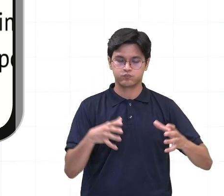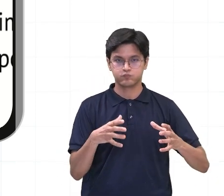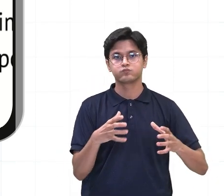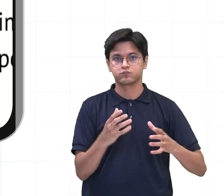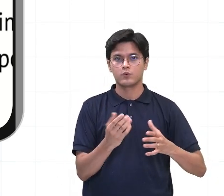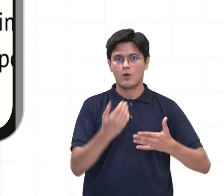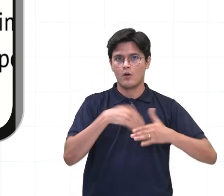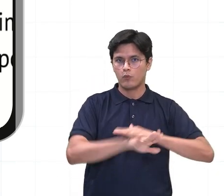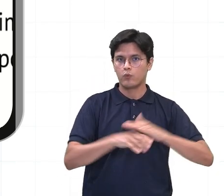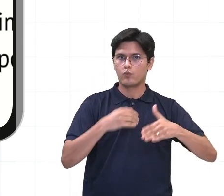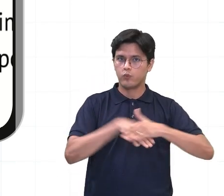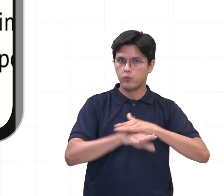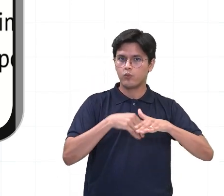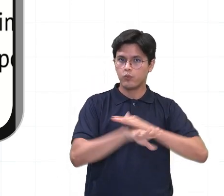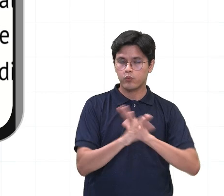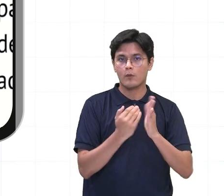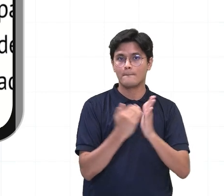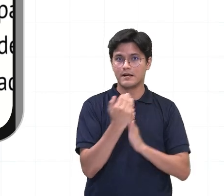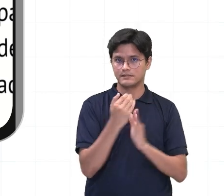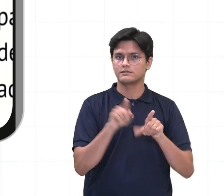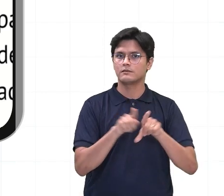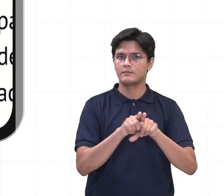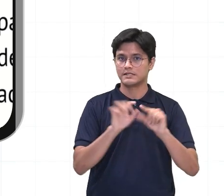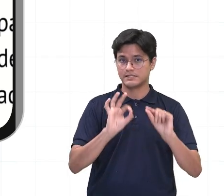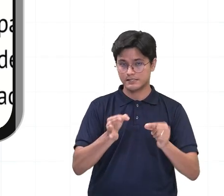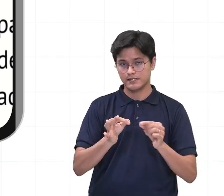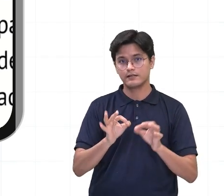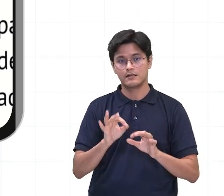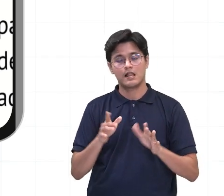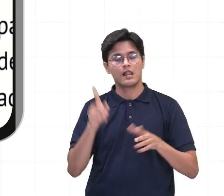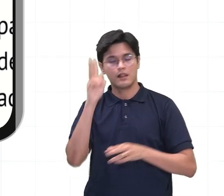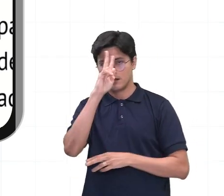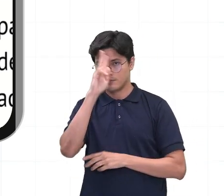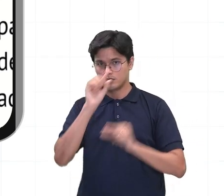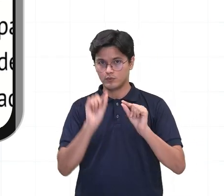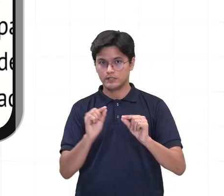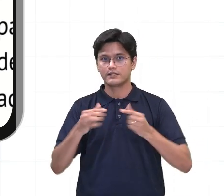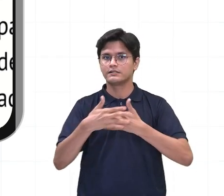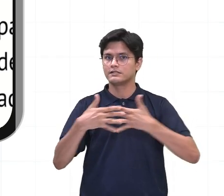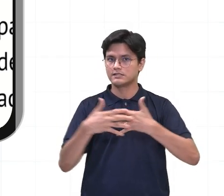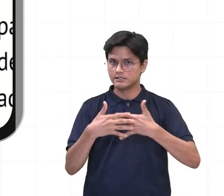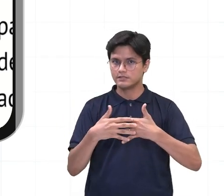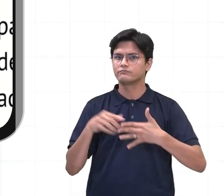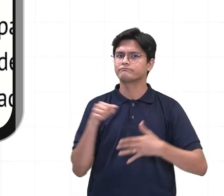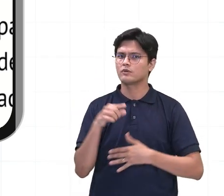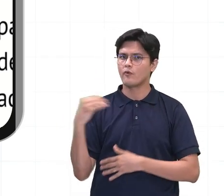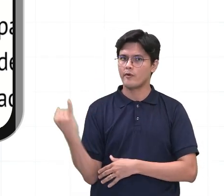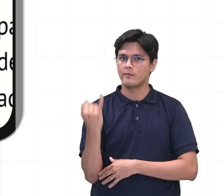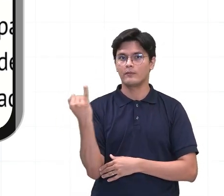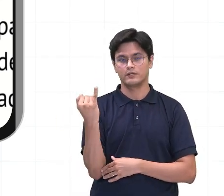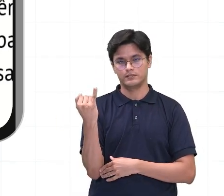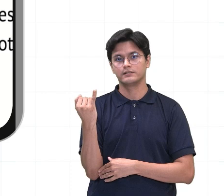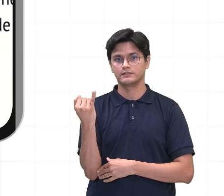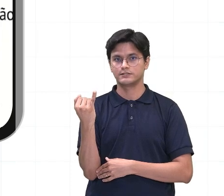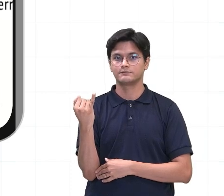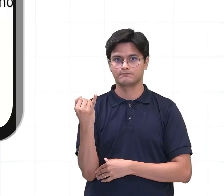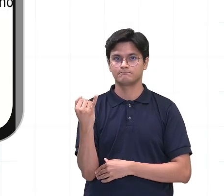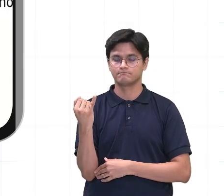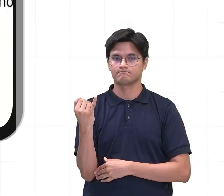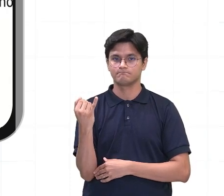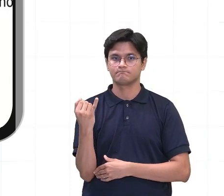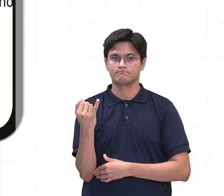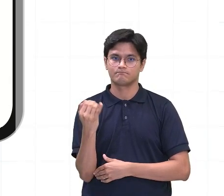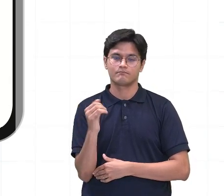uma célula adiposa. Lembrando que esse tecido ele é muito importante, né? A gente tem ali